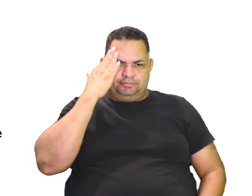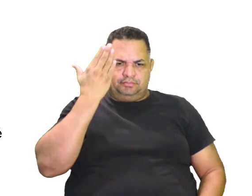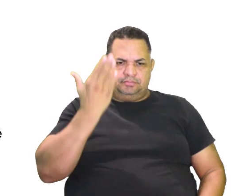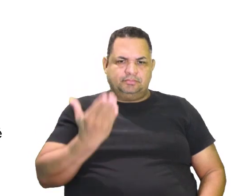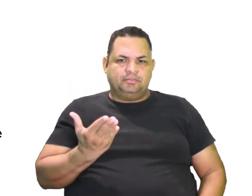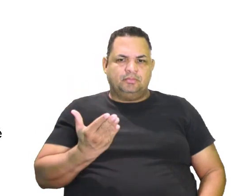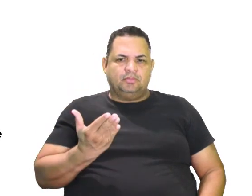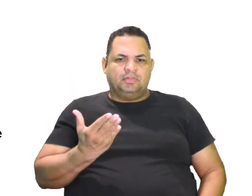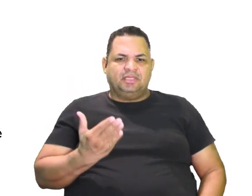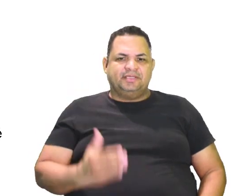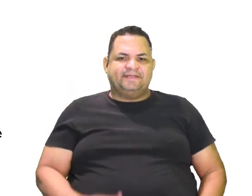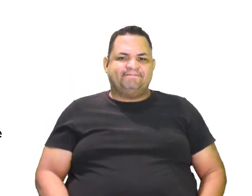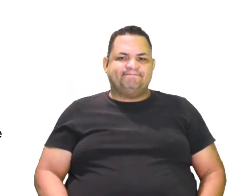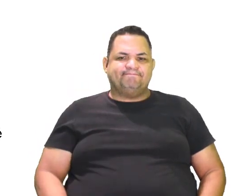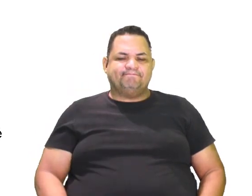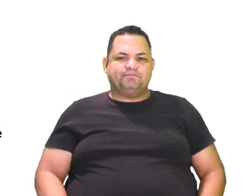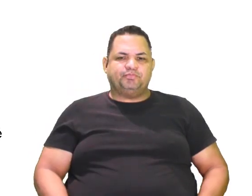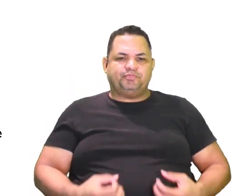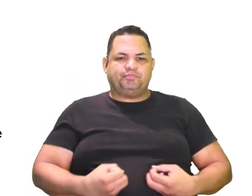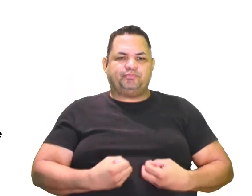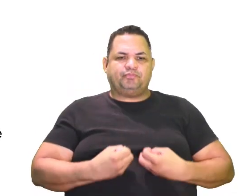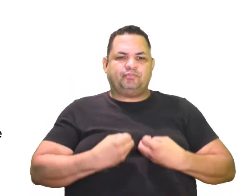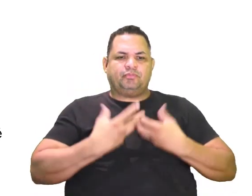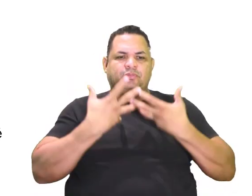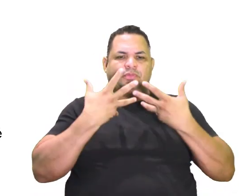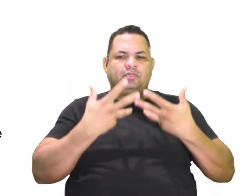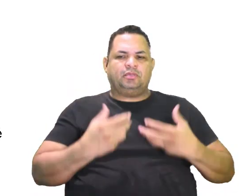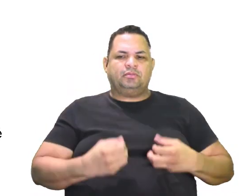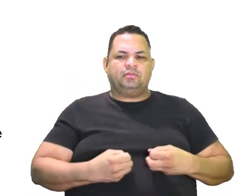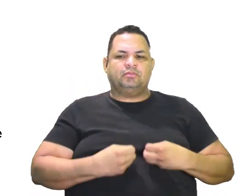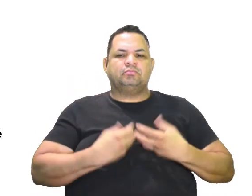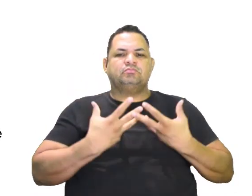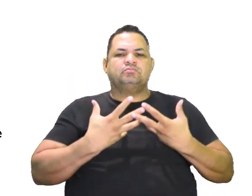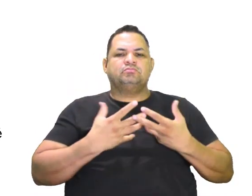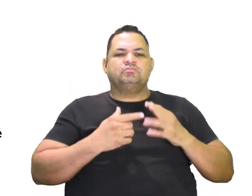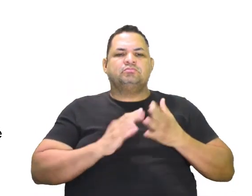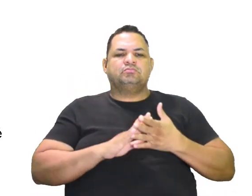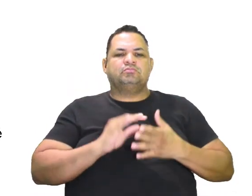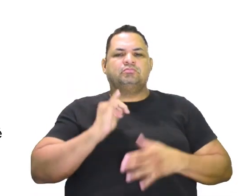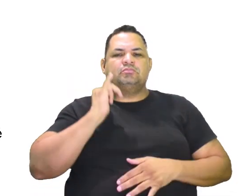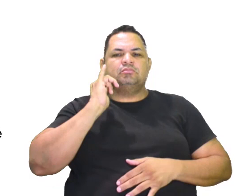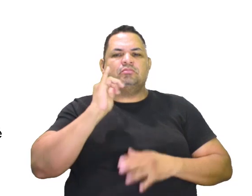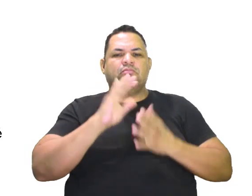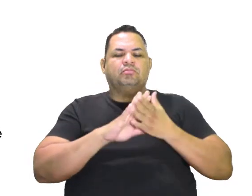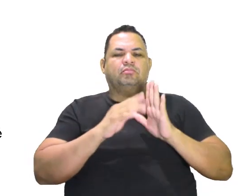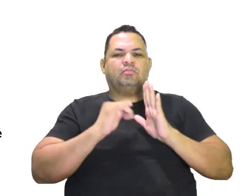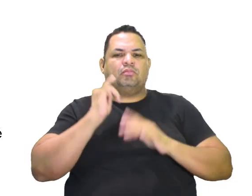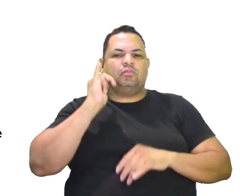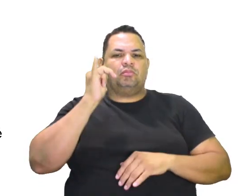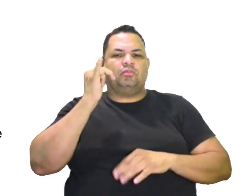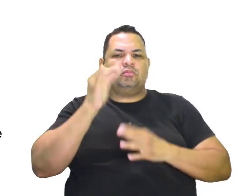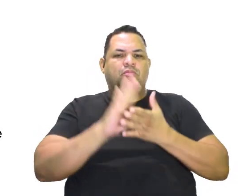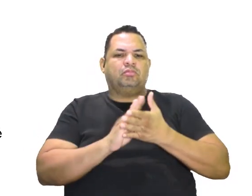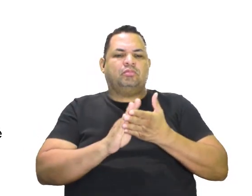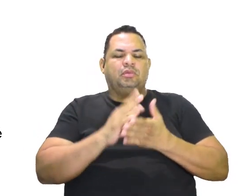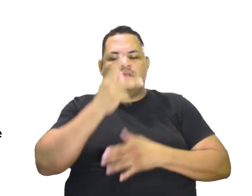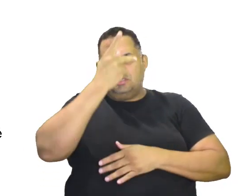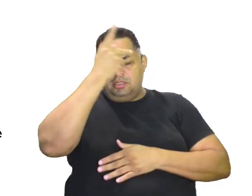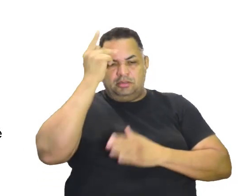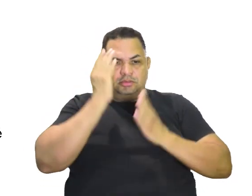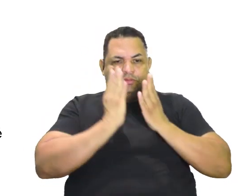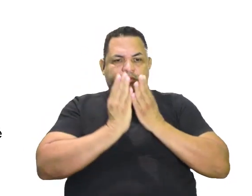Então, o poema conta, narra, explicando aí o que é que acontece. As pessoas dentro do